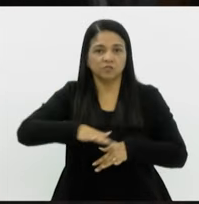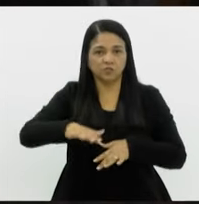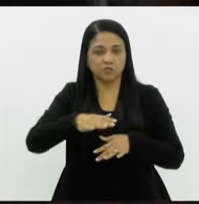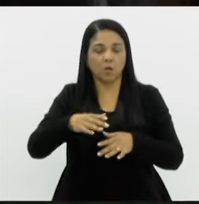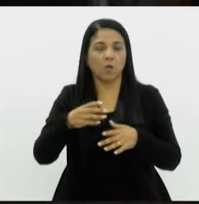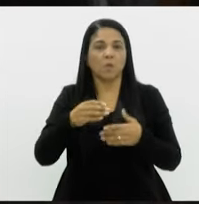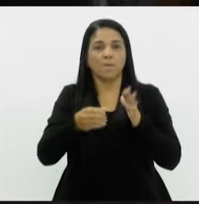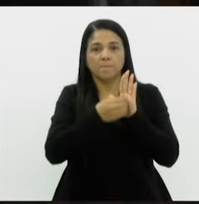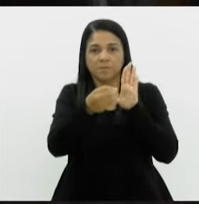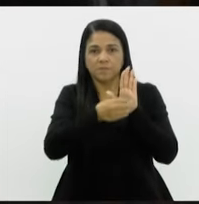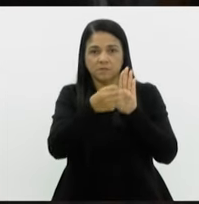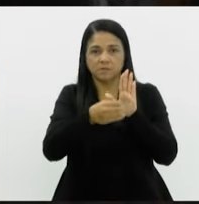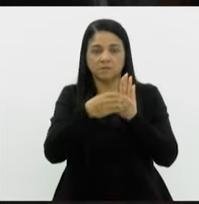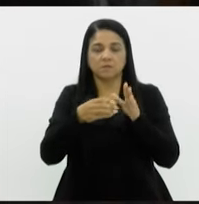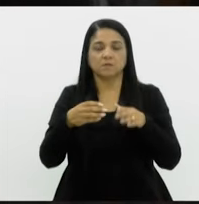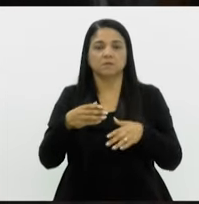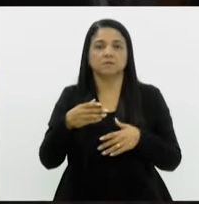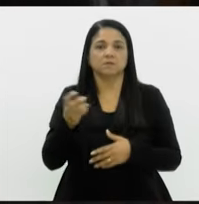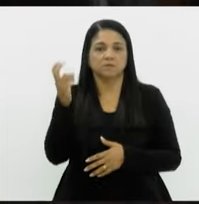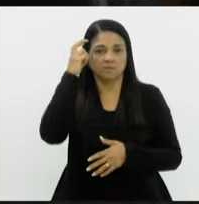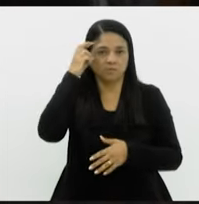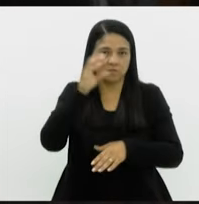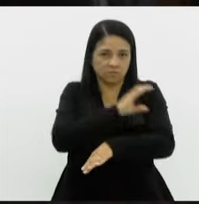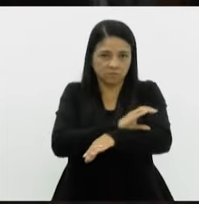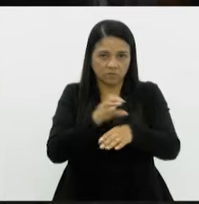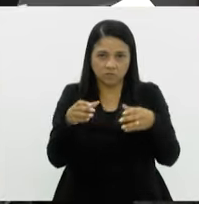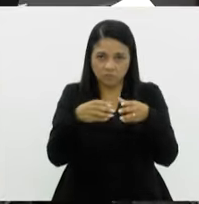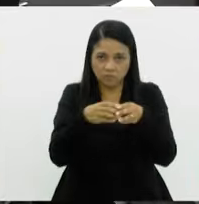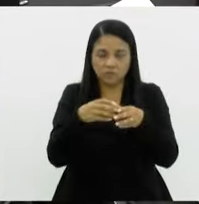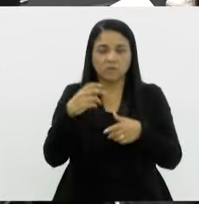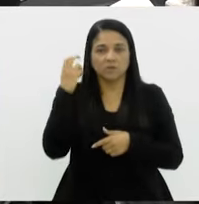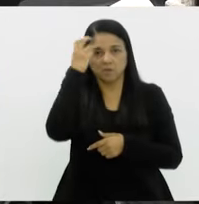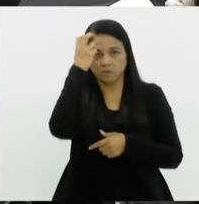Cultura, deputada Verônica Lima.